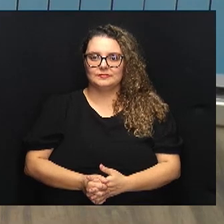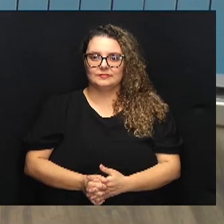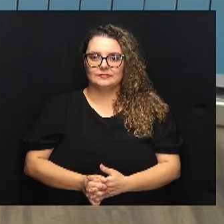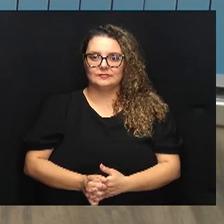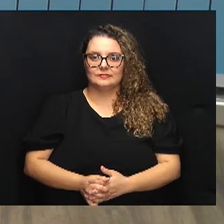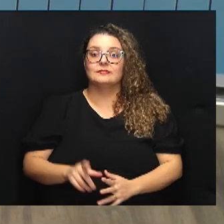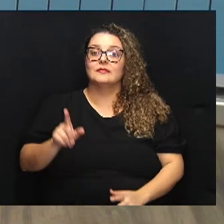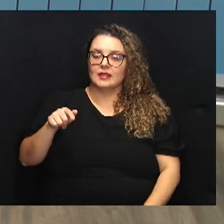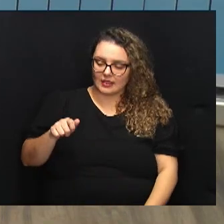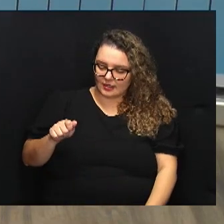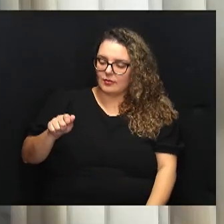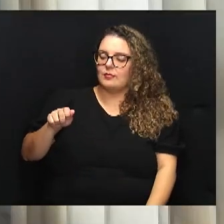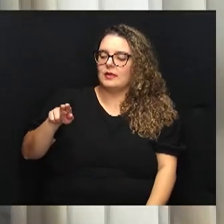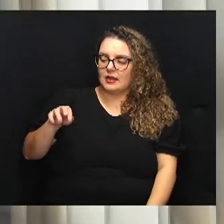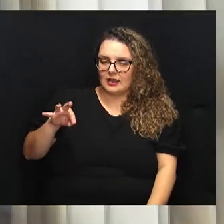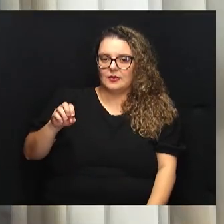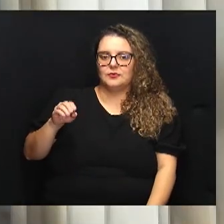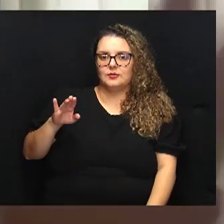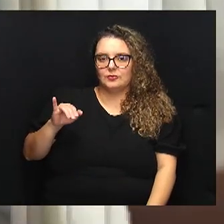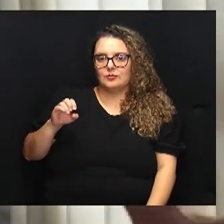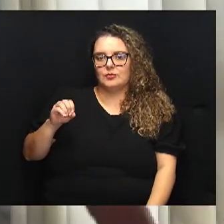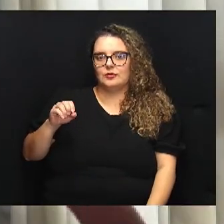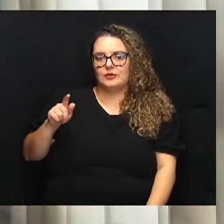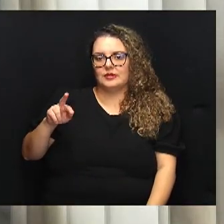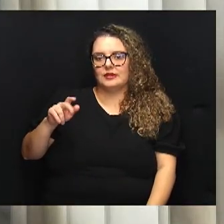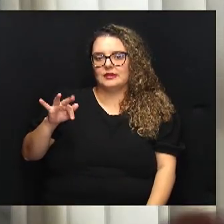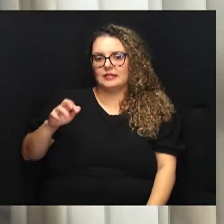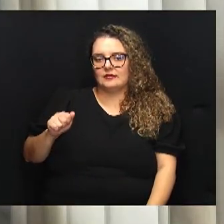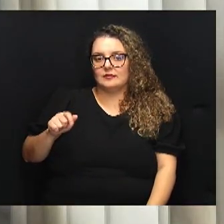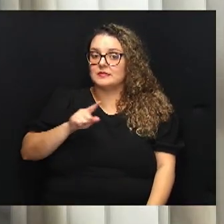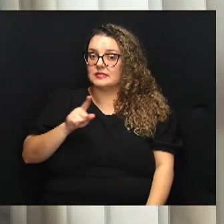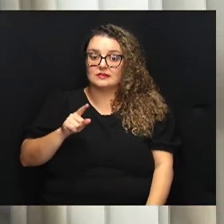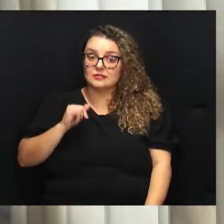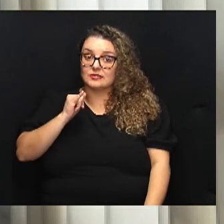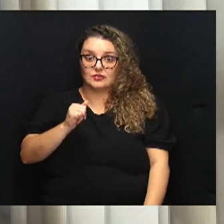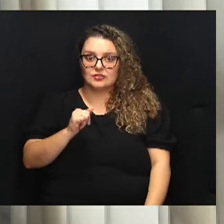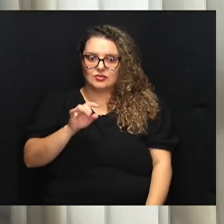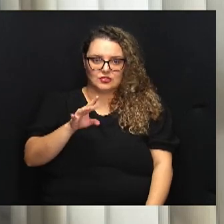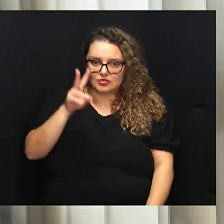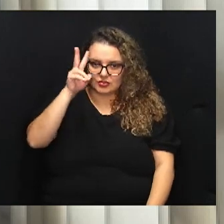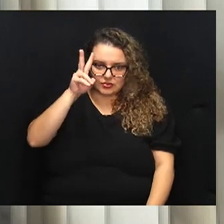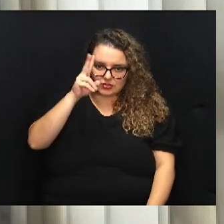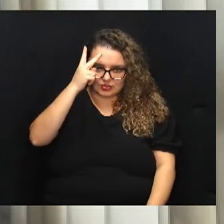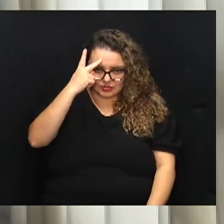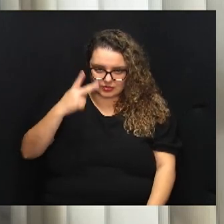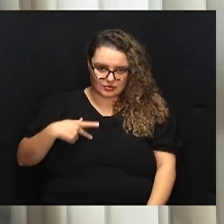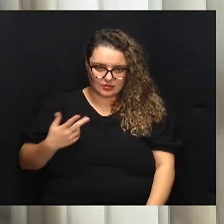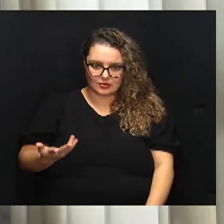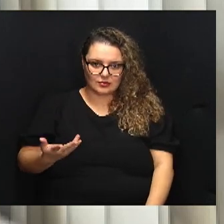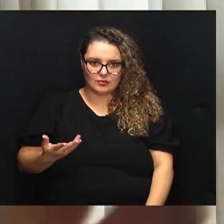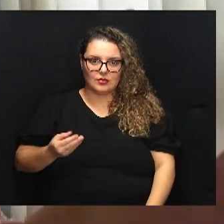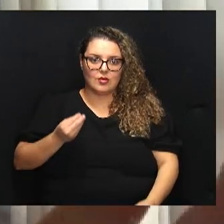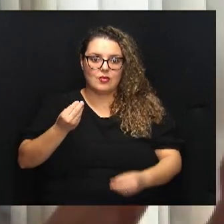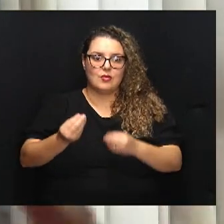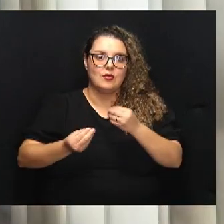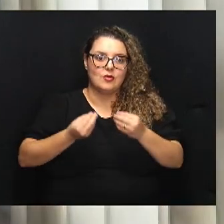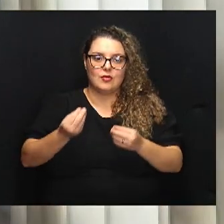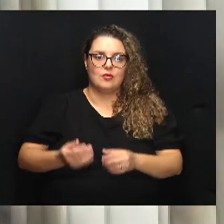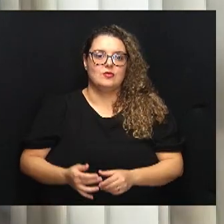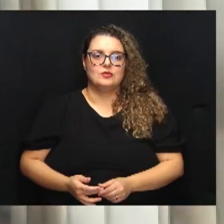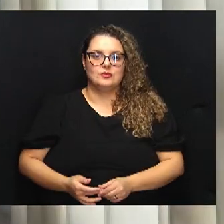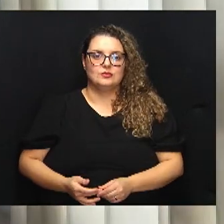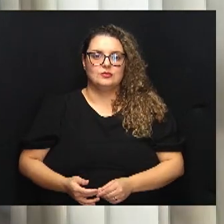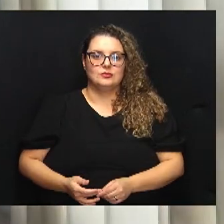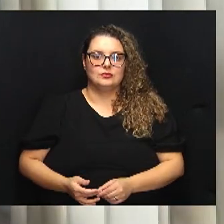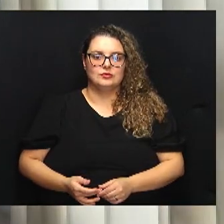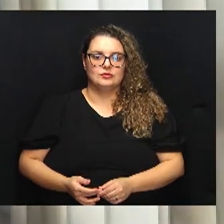É uma autobiografia, mas não é uma autobiografia que eu conto somente a história em si, né? Como é que eu tinha, na